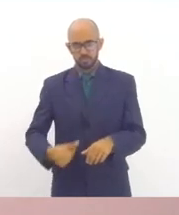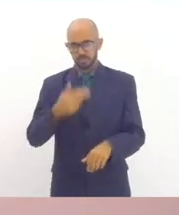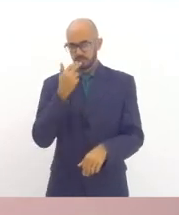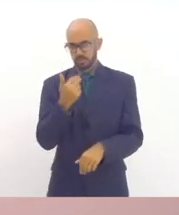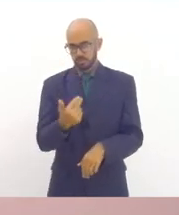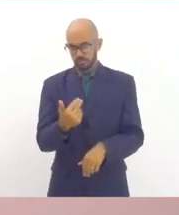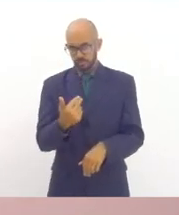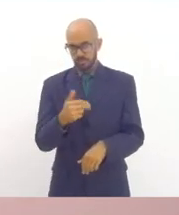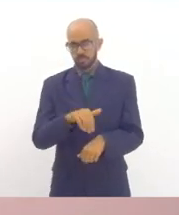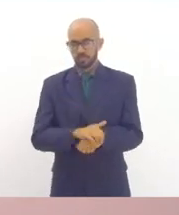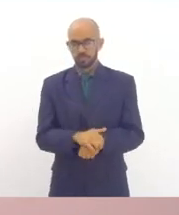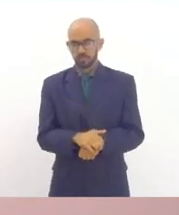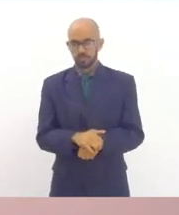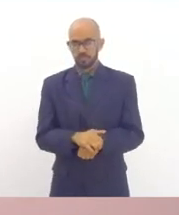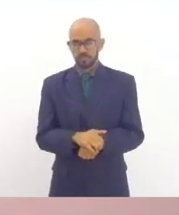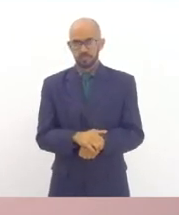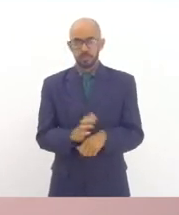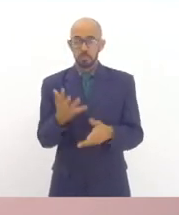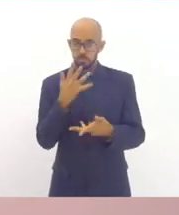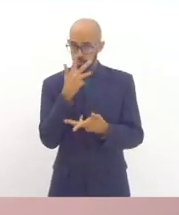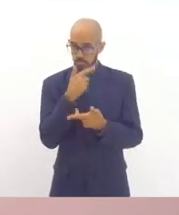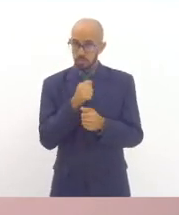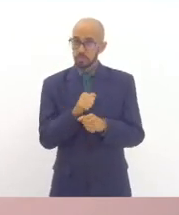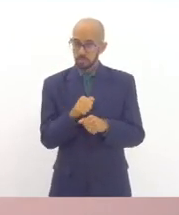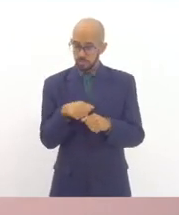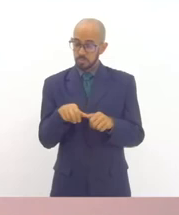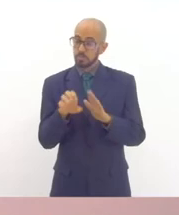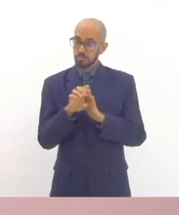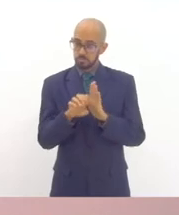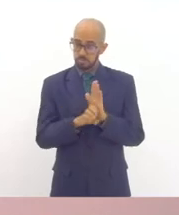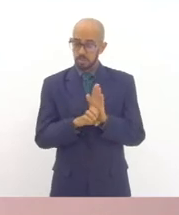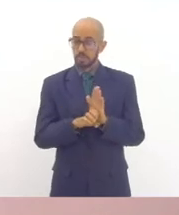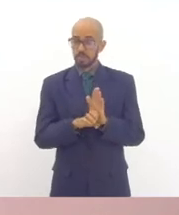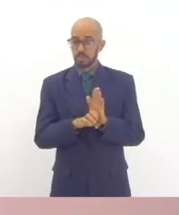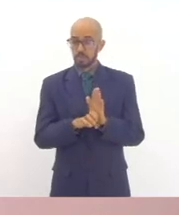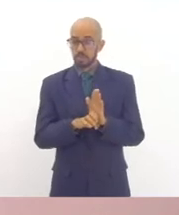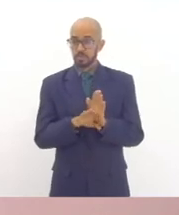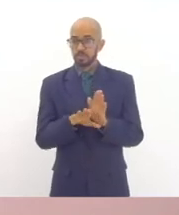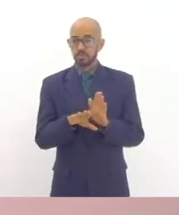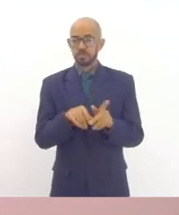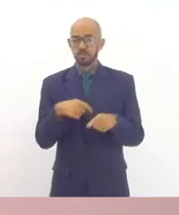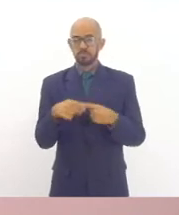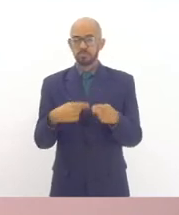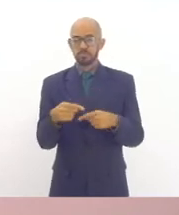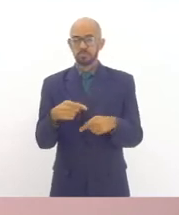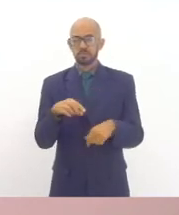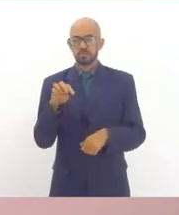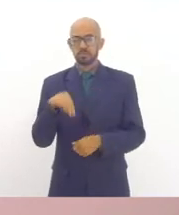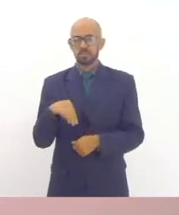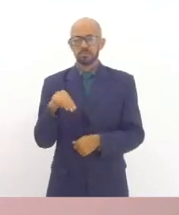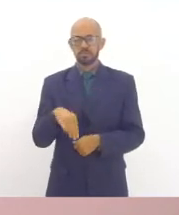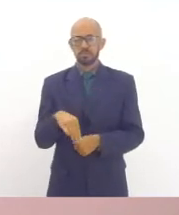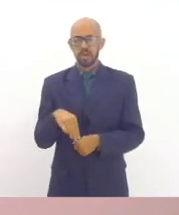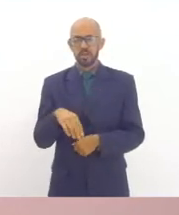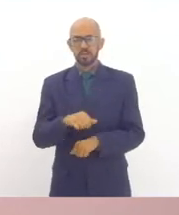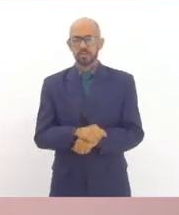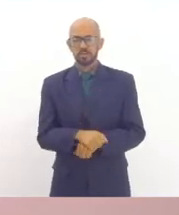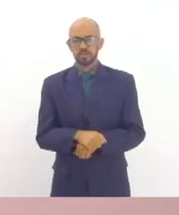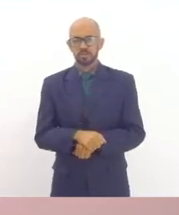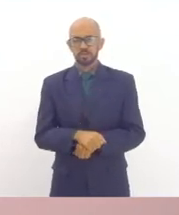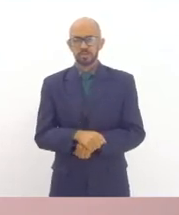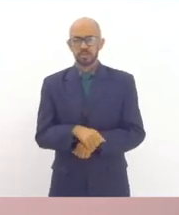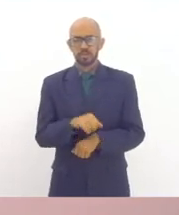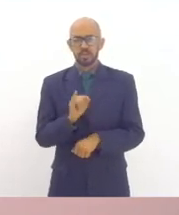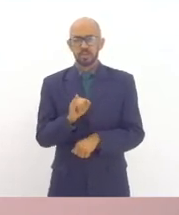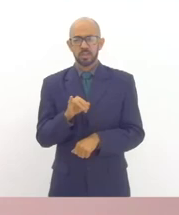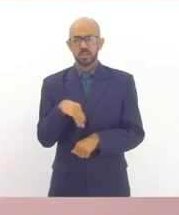achei belíssima a ementa. E depois está matemática infinitesimal,